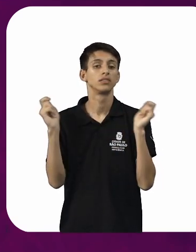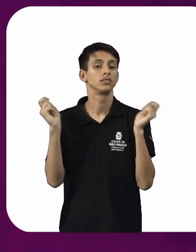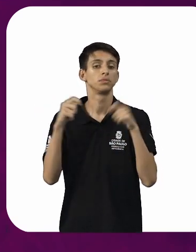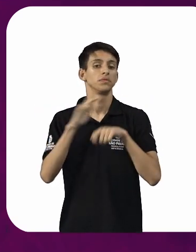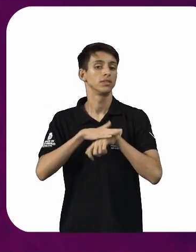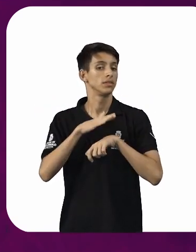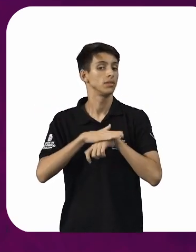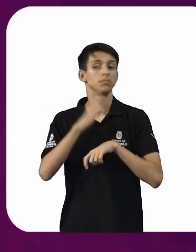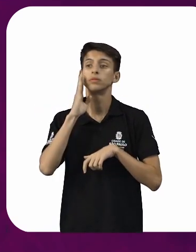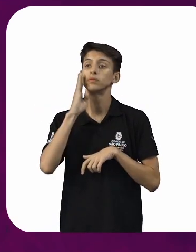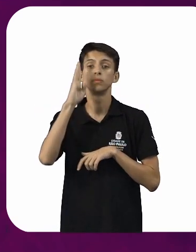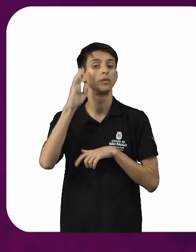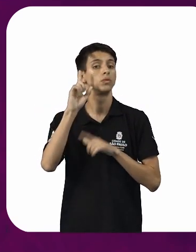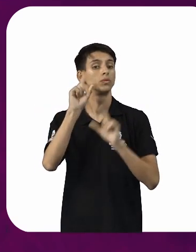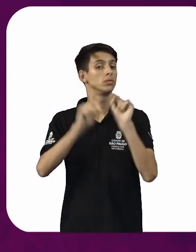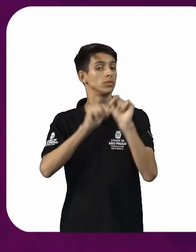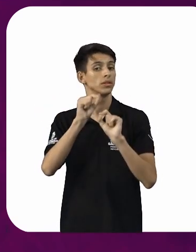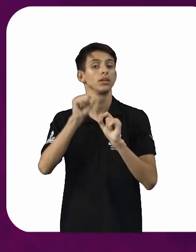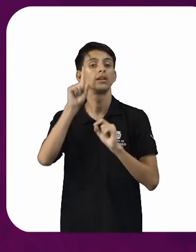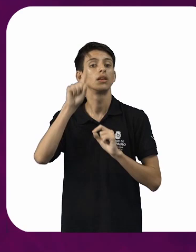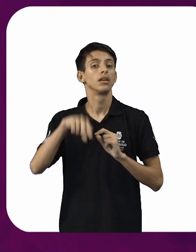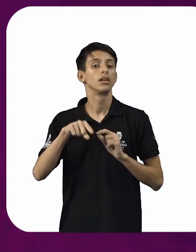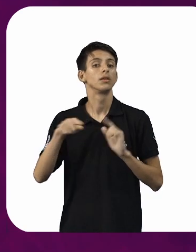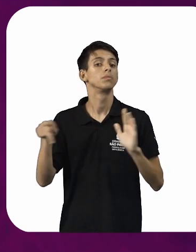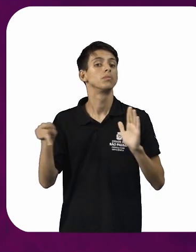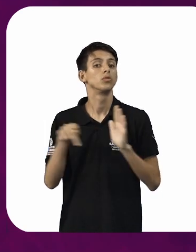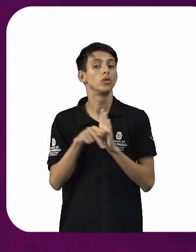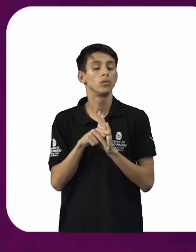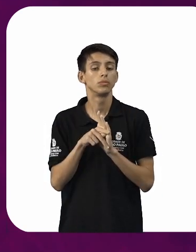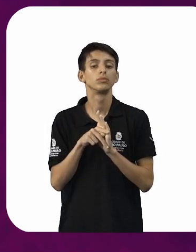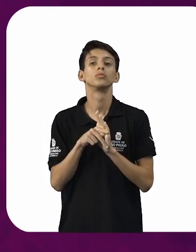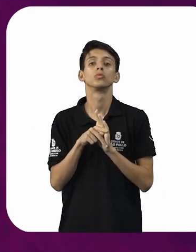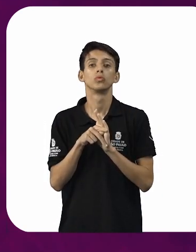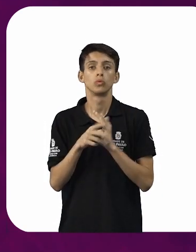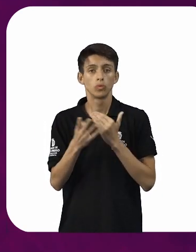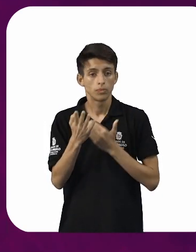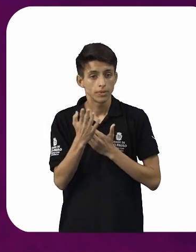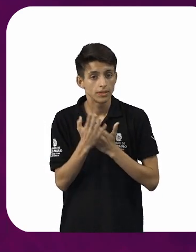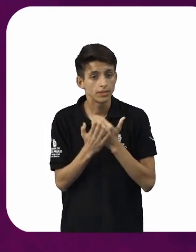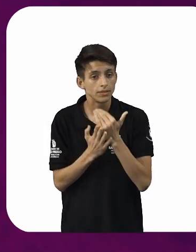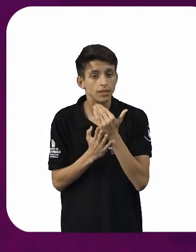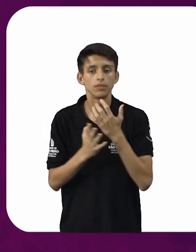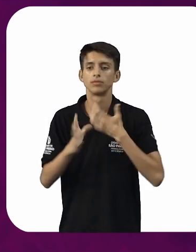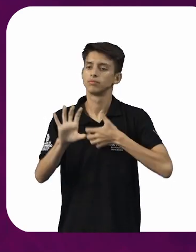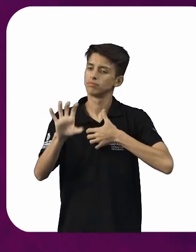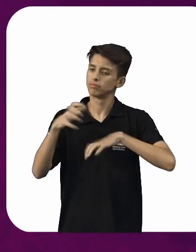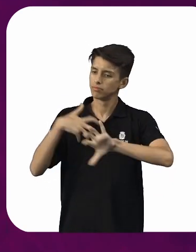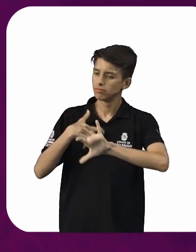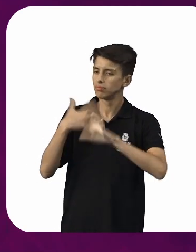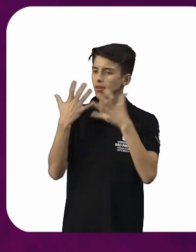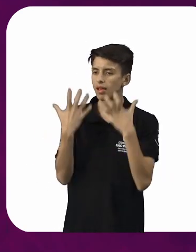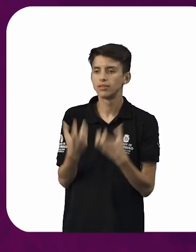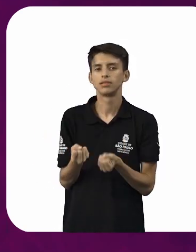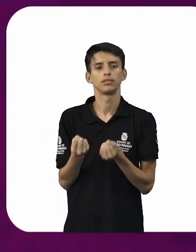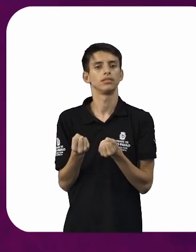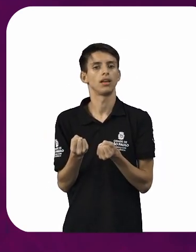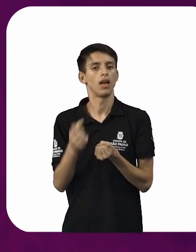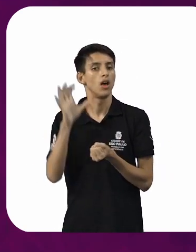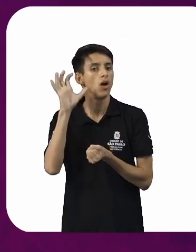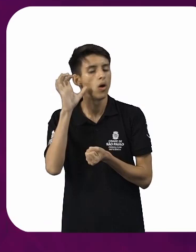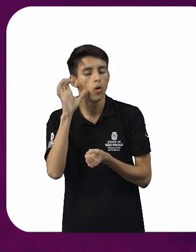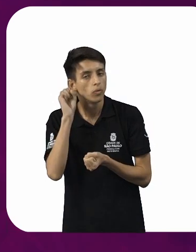tomadas, né? Mas acho que a principal delas, a primeira delas, é estar efetivamente, genuinamente aberto a